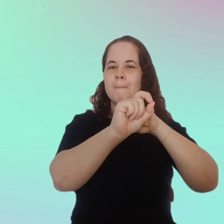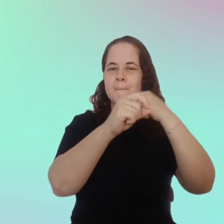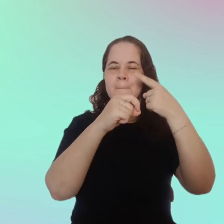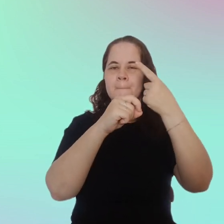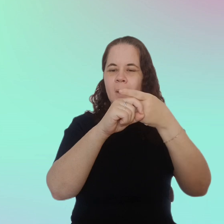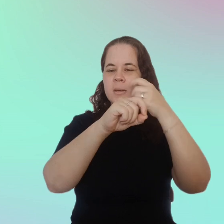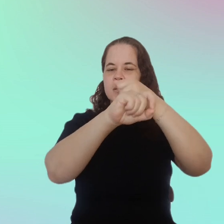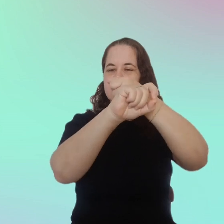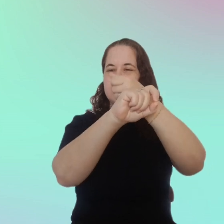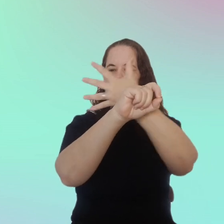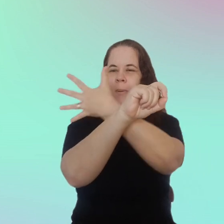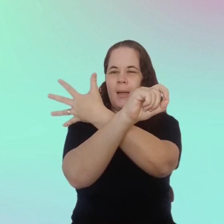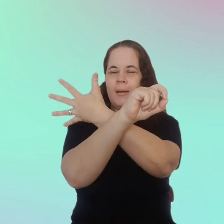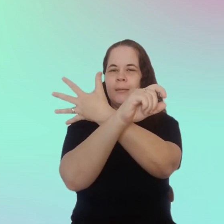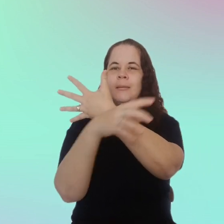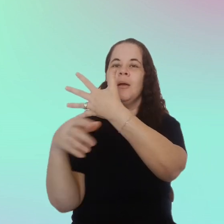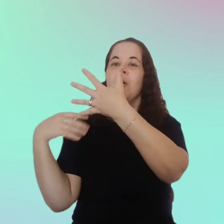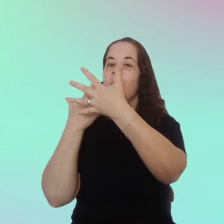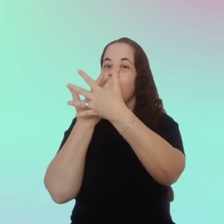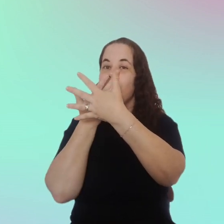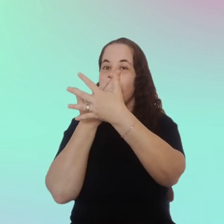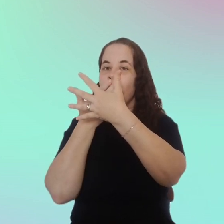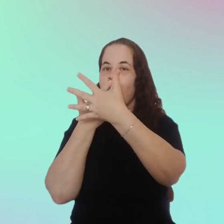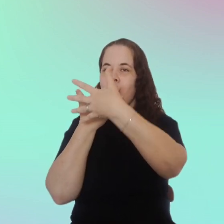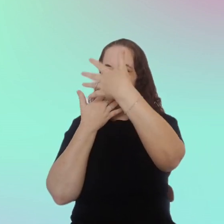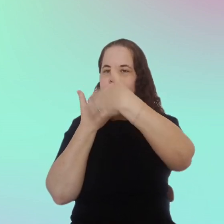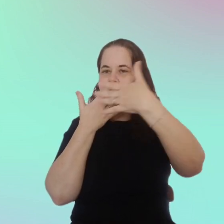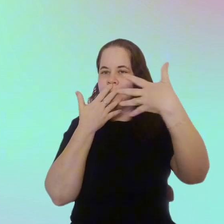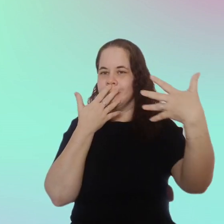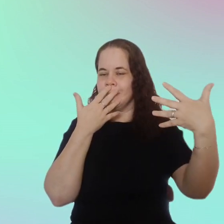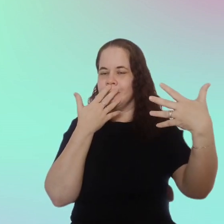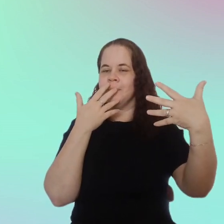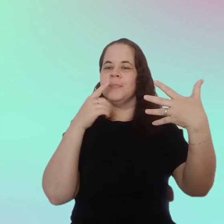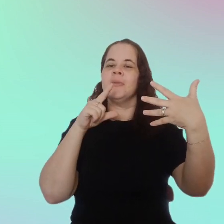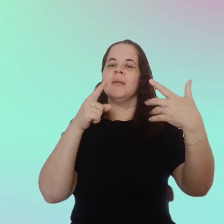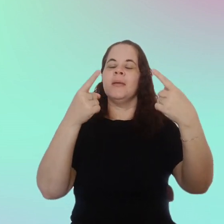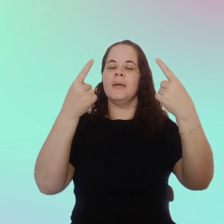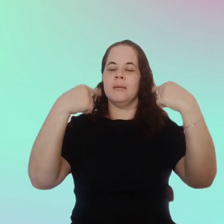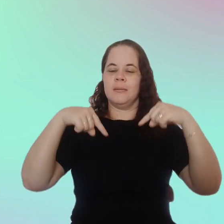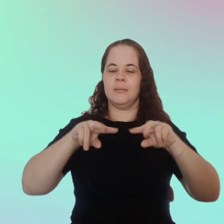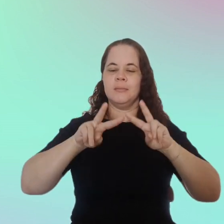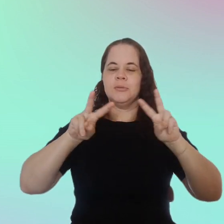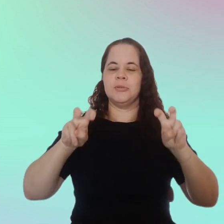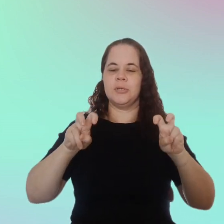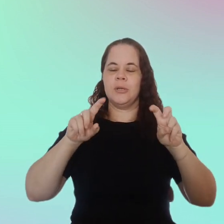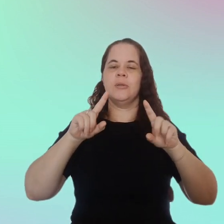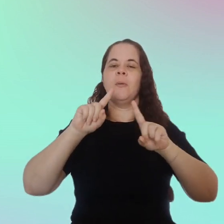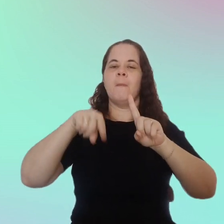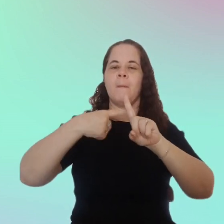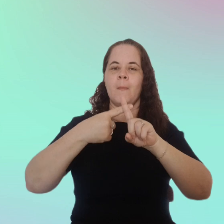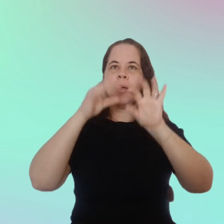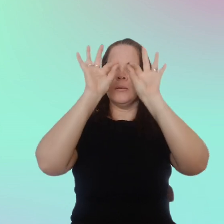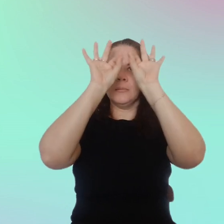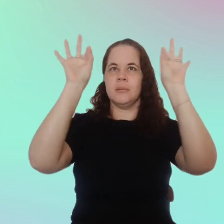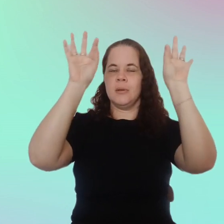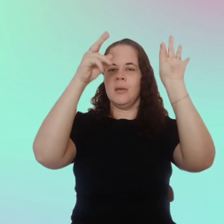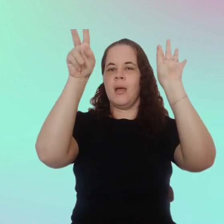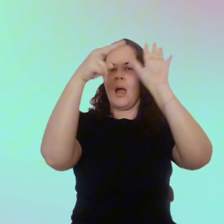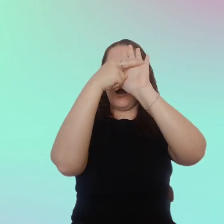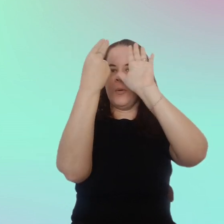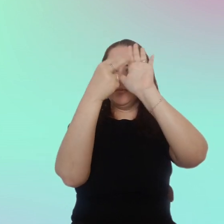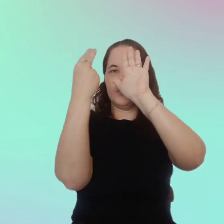um facho de luz e as letras embaixo com o título do livro, o nome dos autores em ordem alfabética,